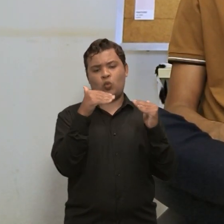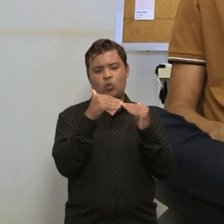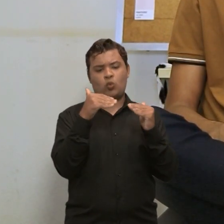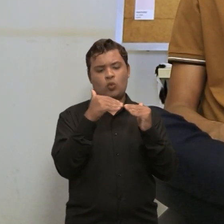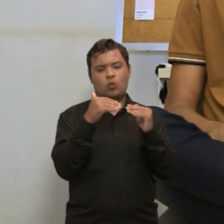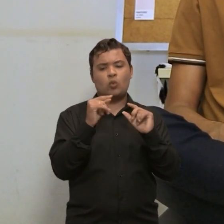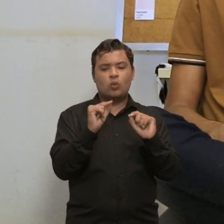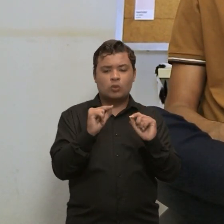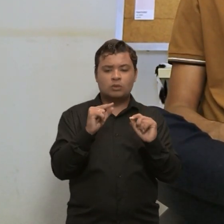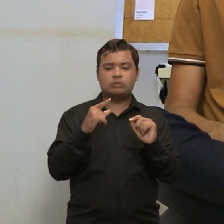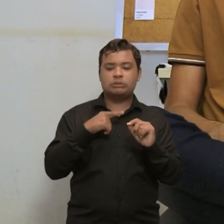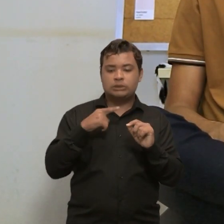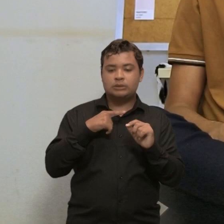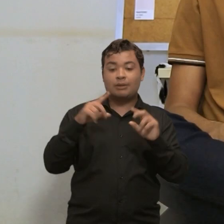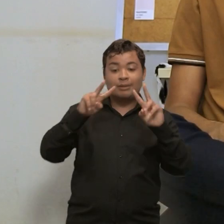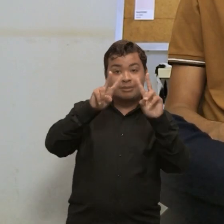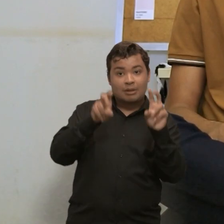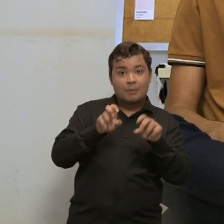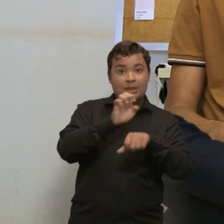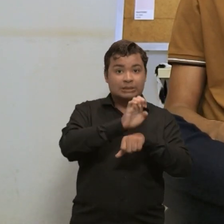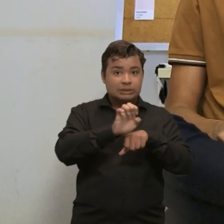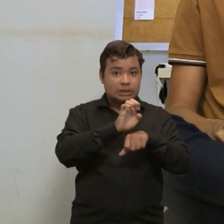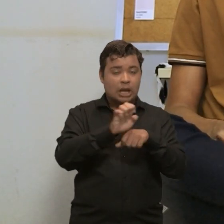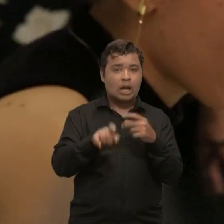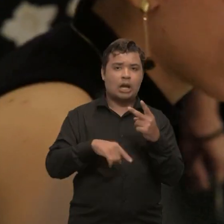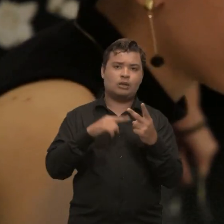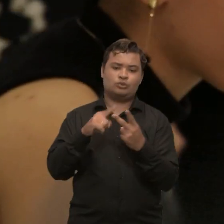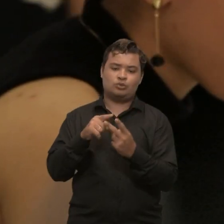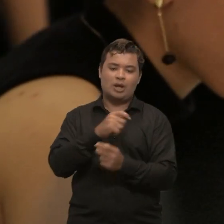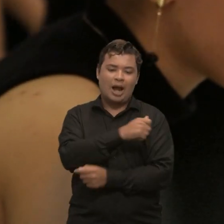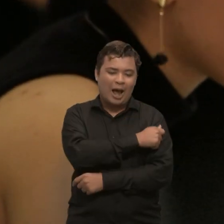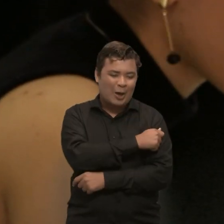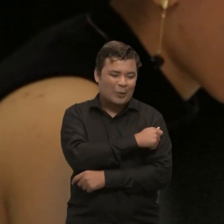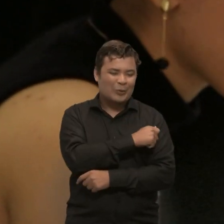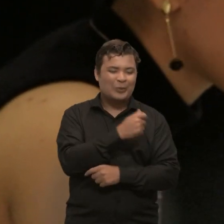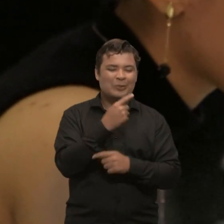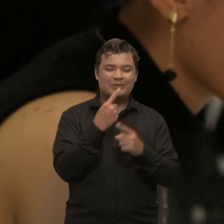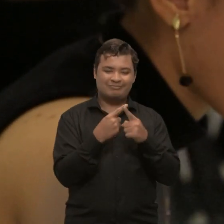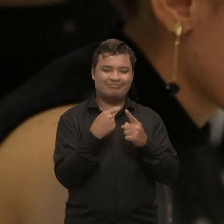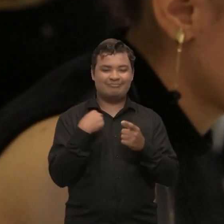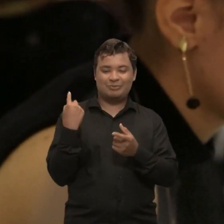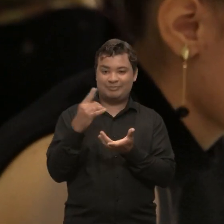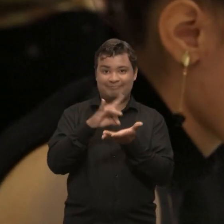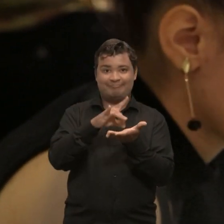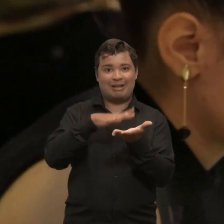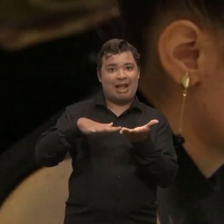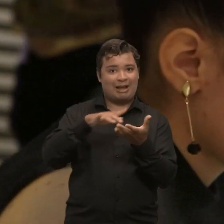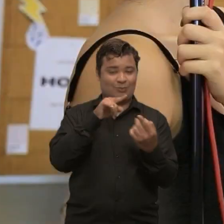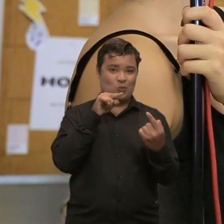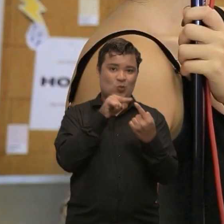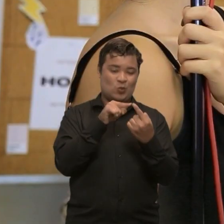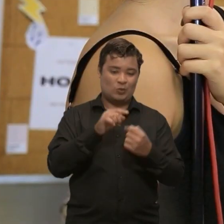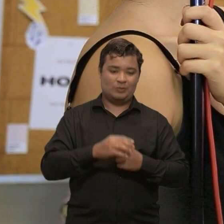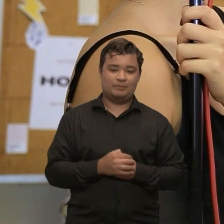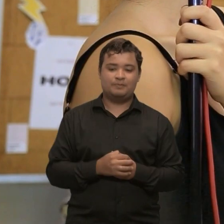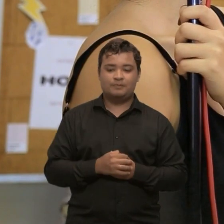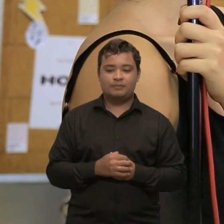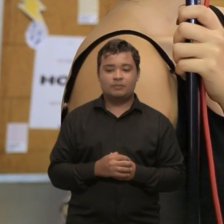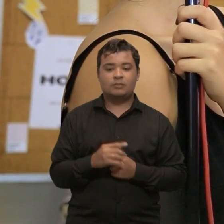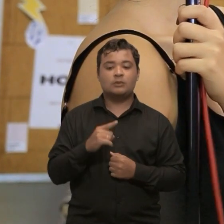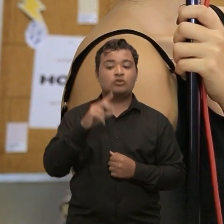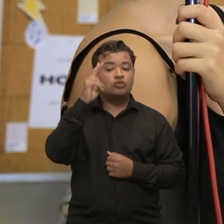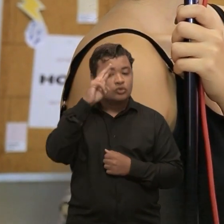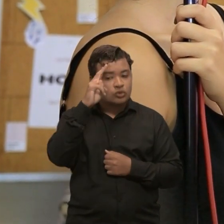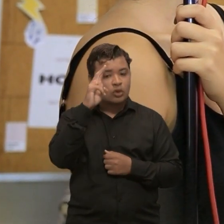de estágio, de estudantes, que é algo que é bem próximo da nossa realidade. E, a partir disso, nós fomos moldando a